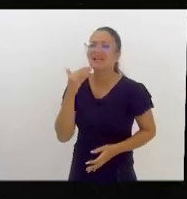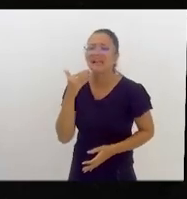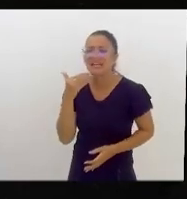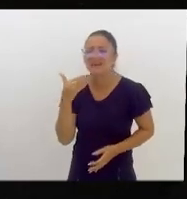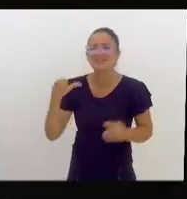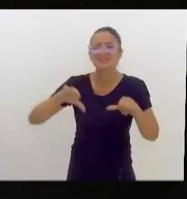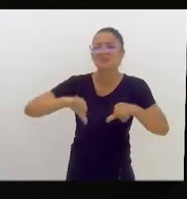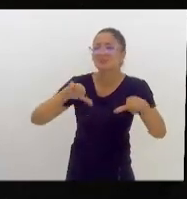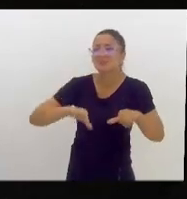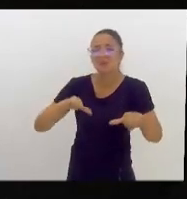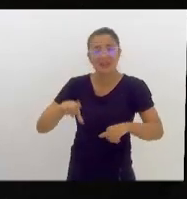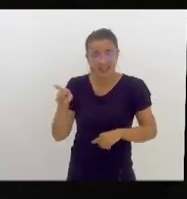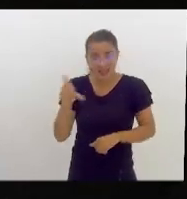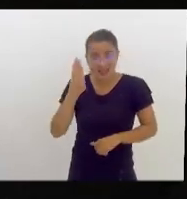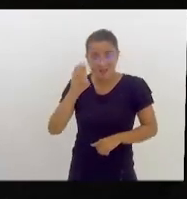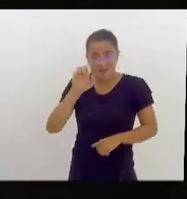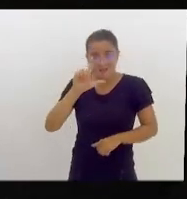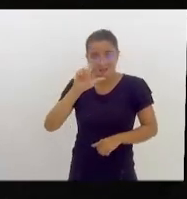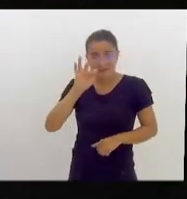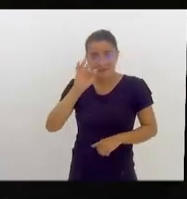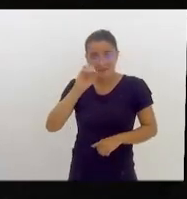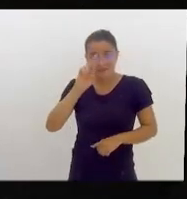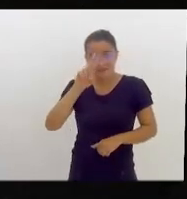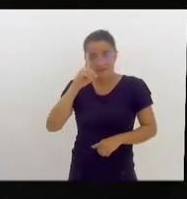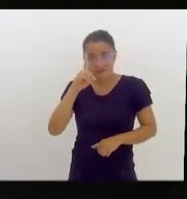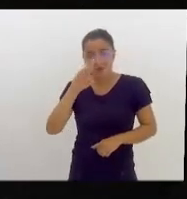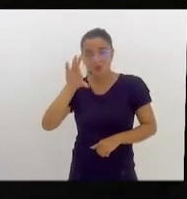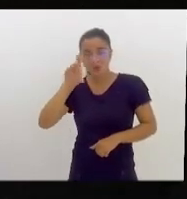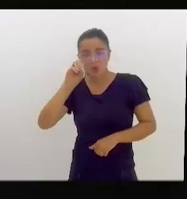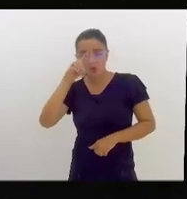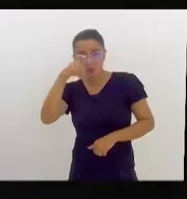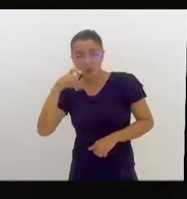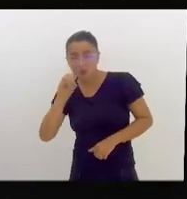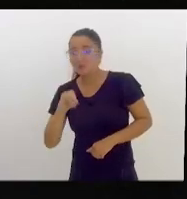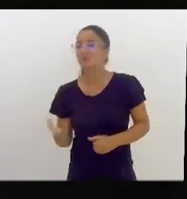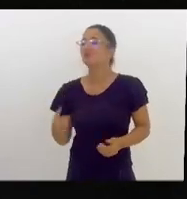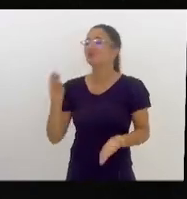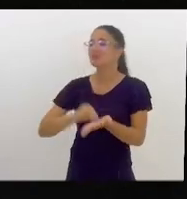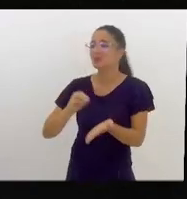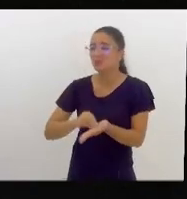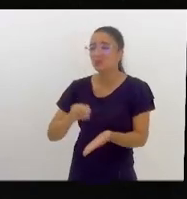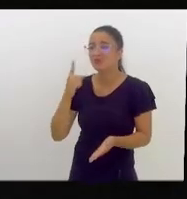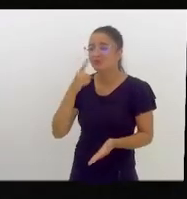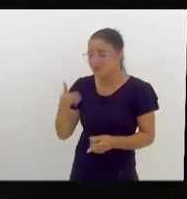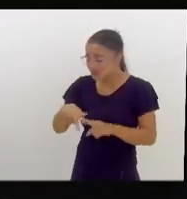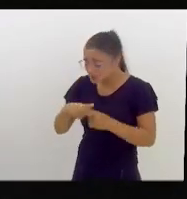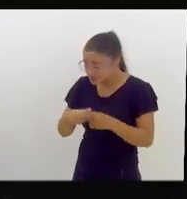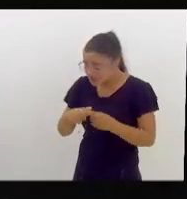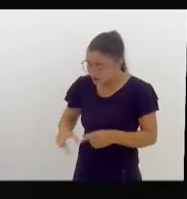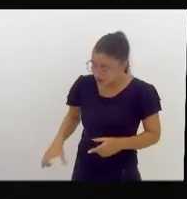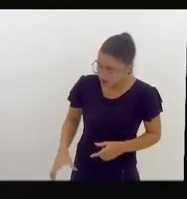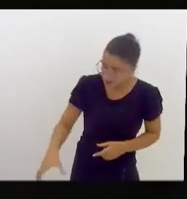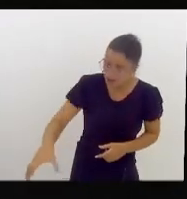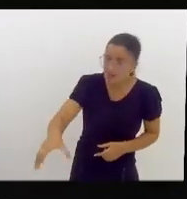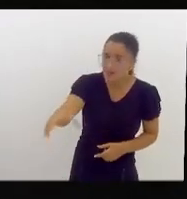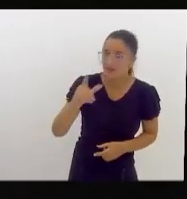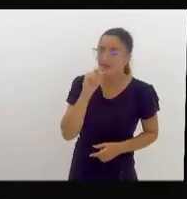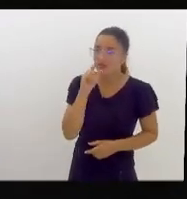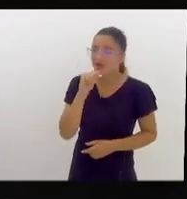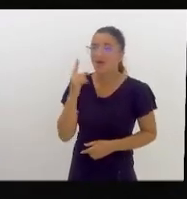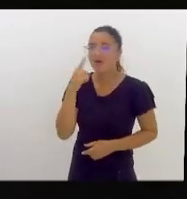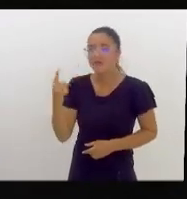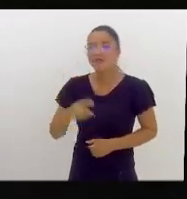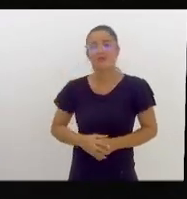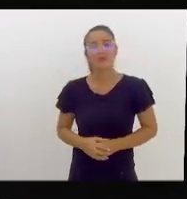Roxo praticamente não existe. Então, se não recuperar as canaletas, toda vez que chover, vai transbordar e você vai danificar o quê?